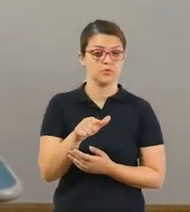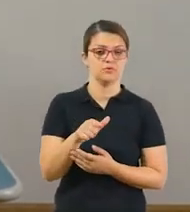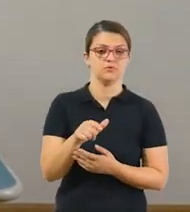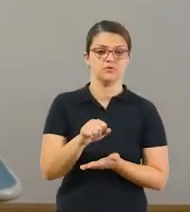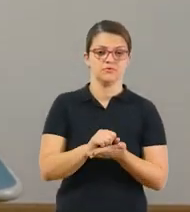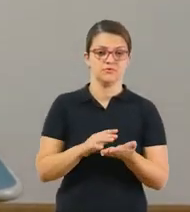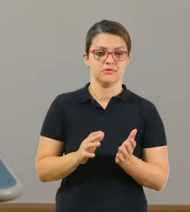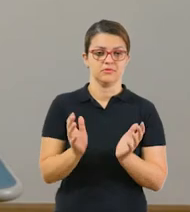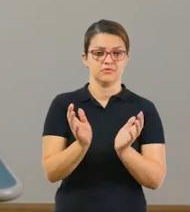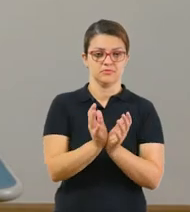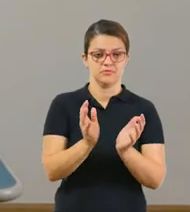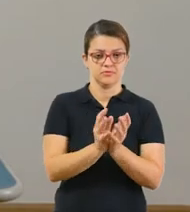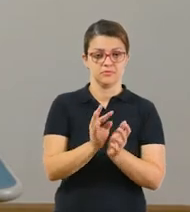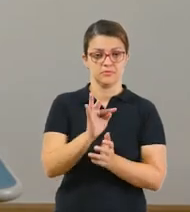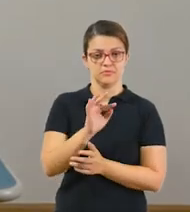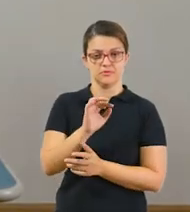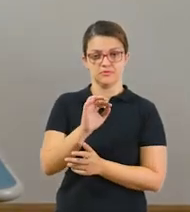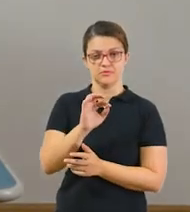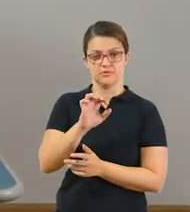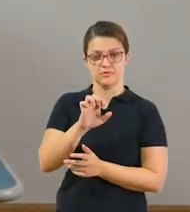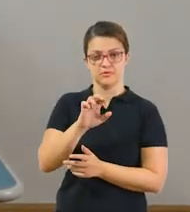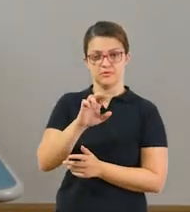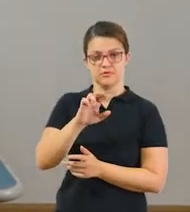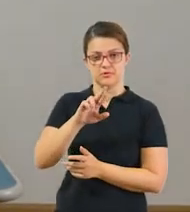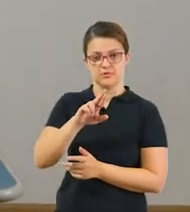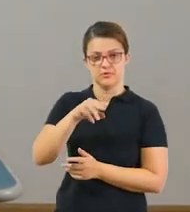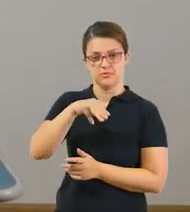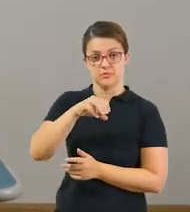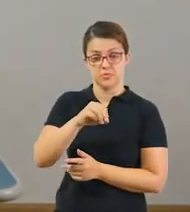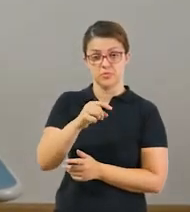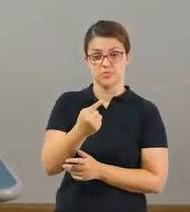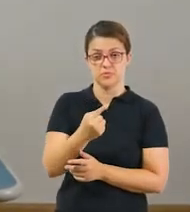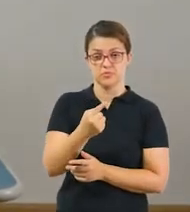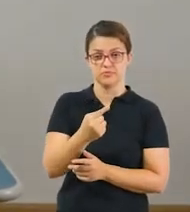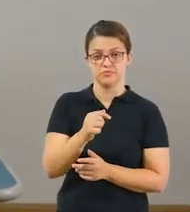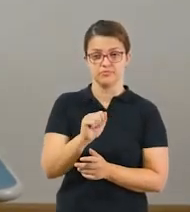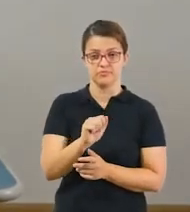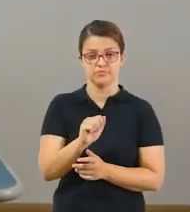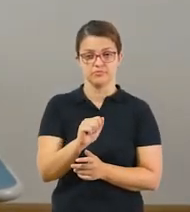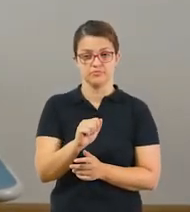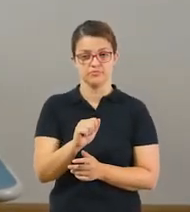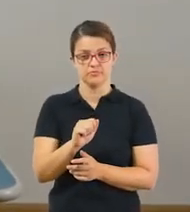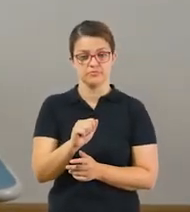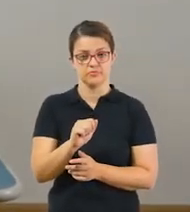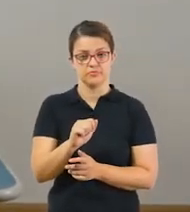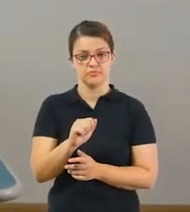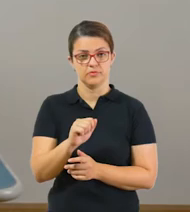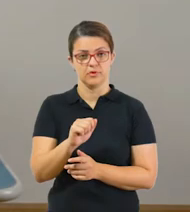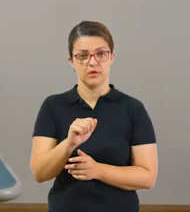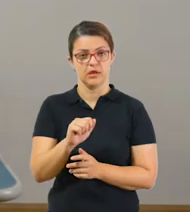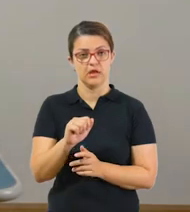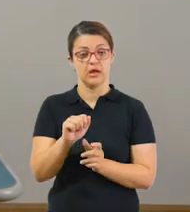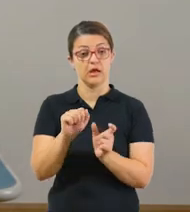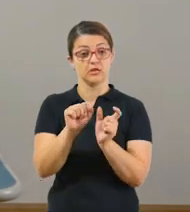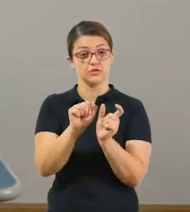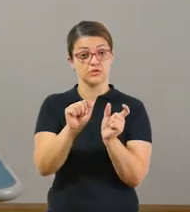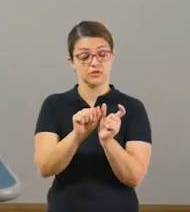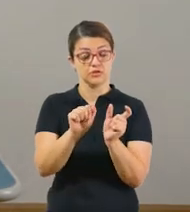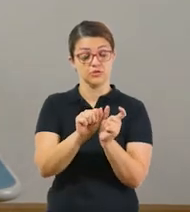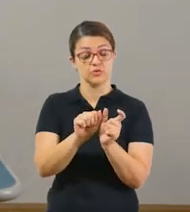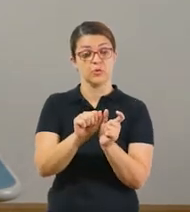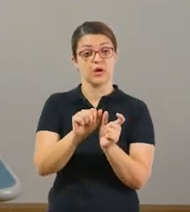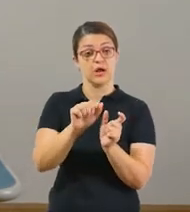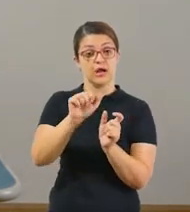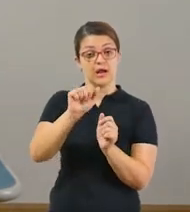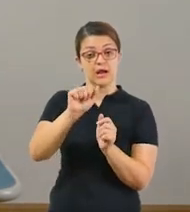artigos definidos que são essas letrinhas aqui. A, O, As e Os que vocês vão